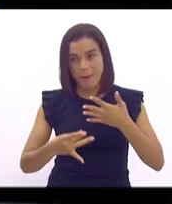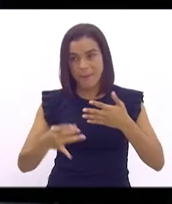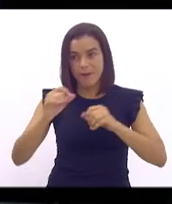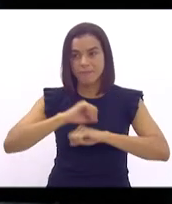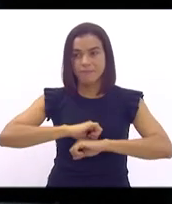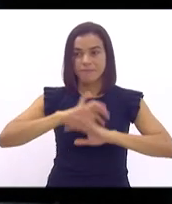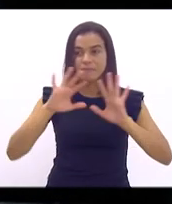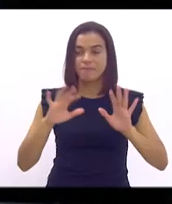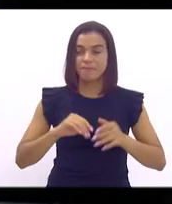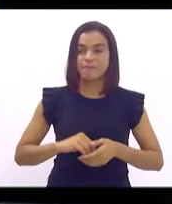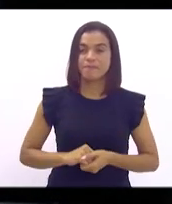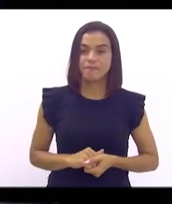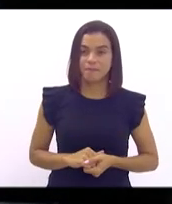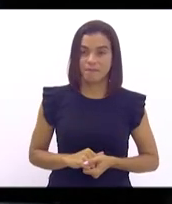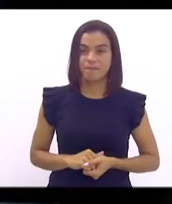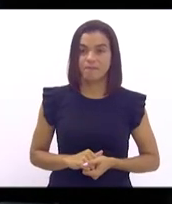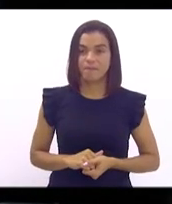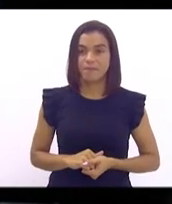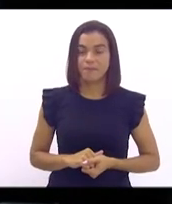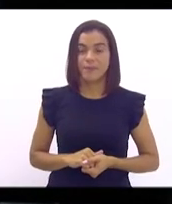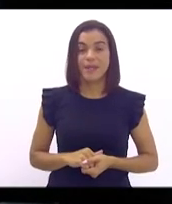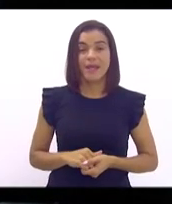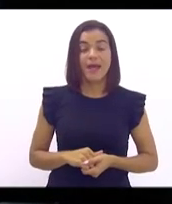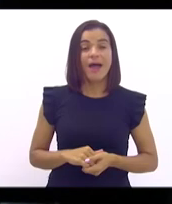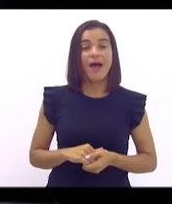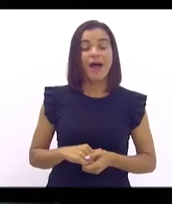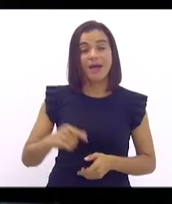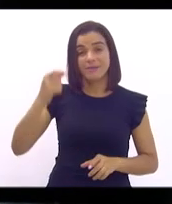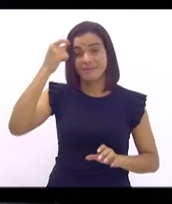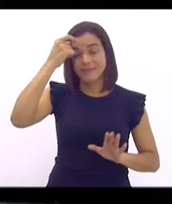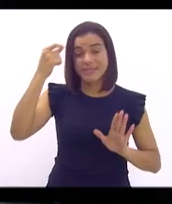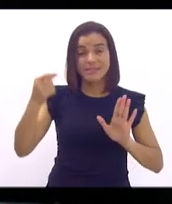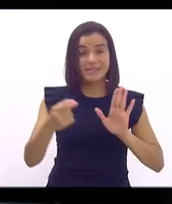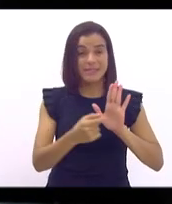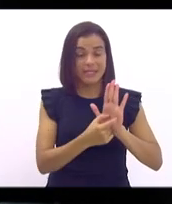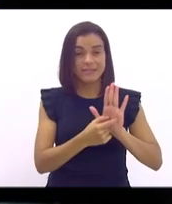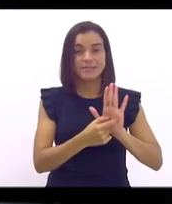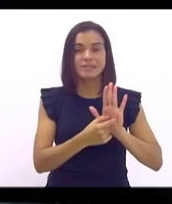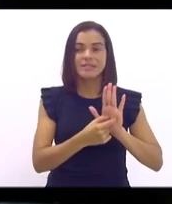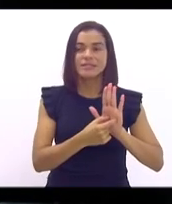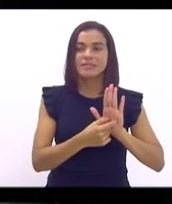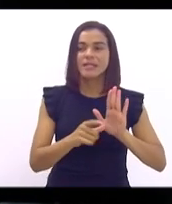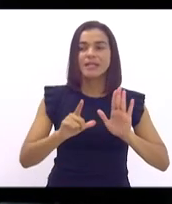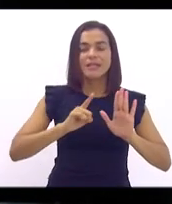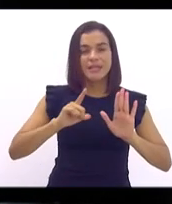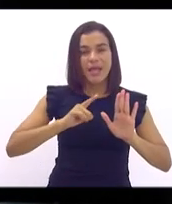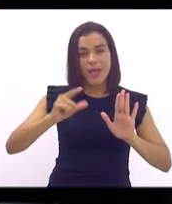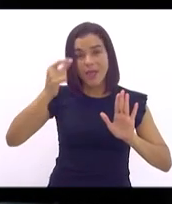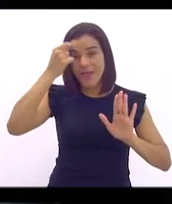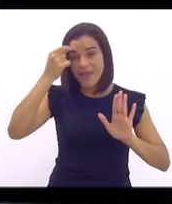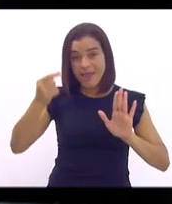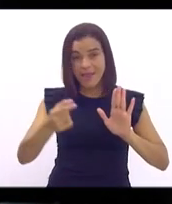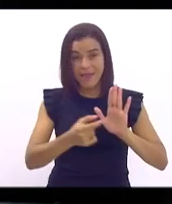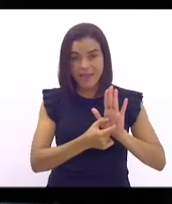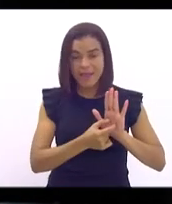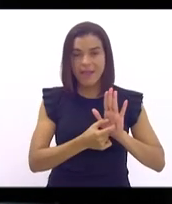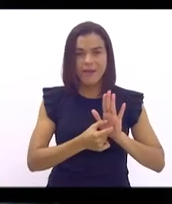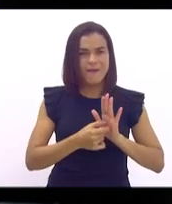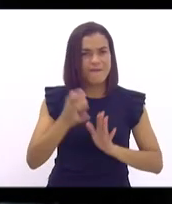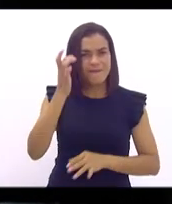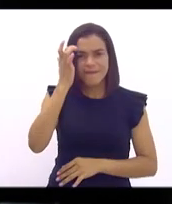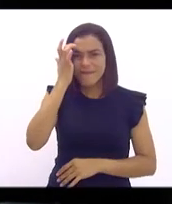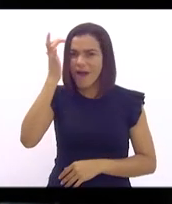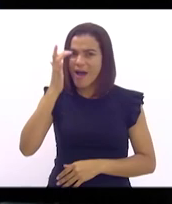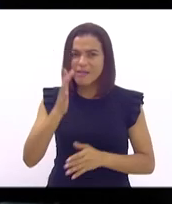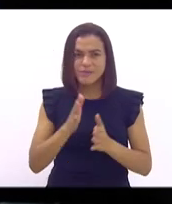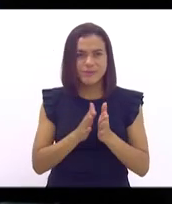claro. A inteligência artificial, né? Hoje nós temos aí o uso da inteligência artificial facilitando,